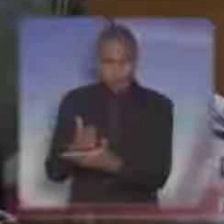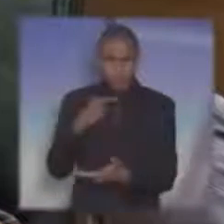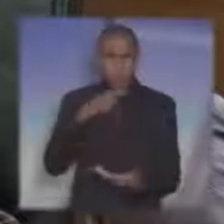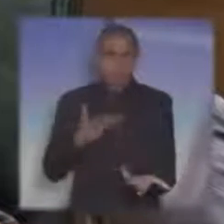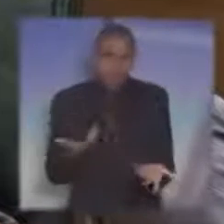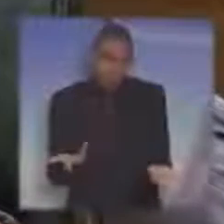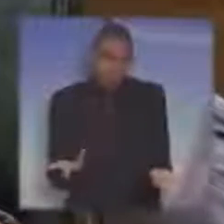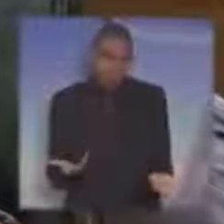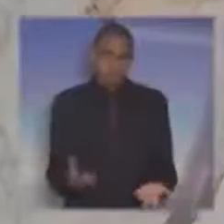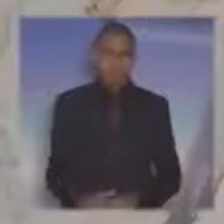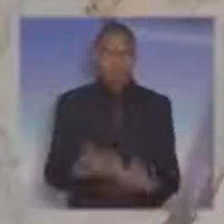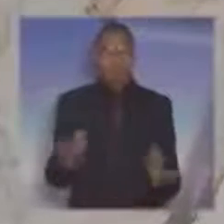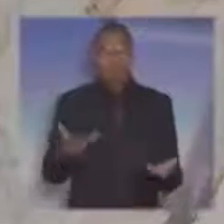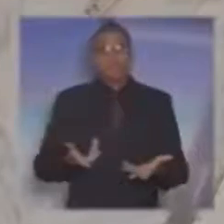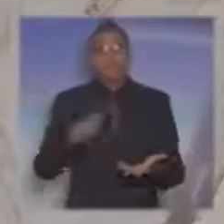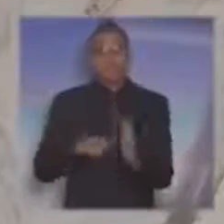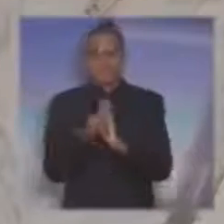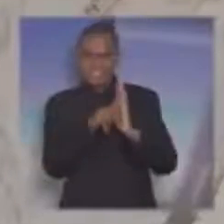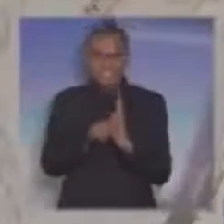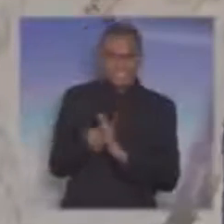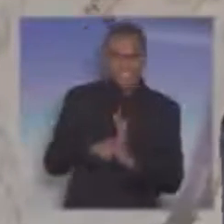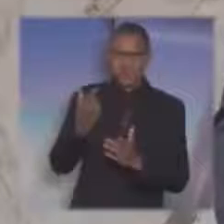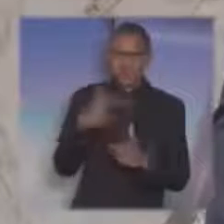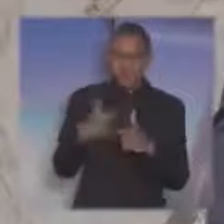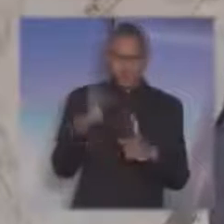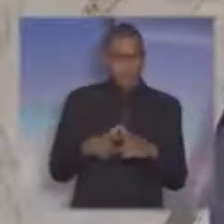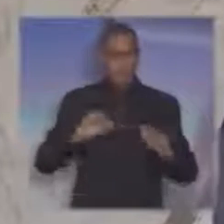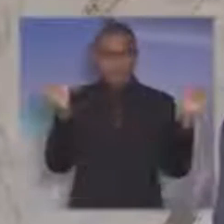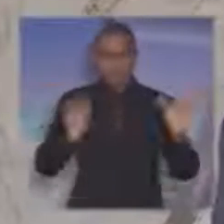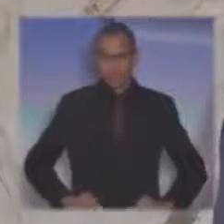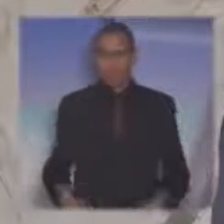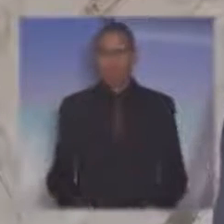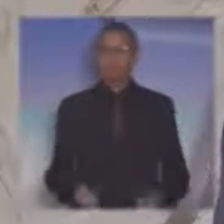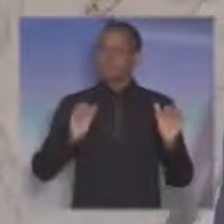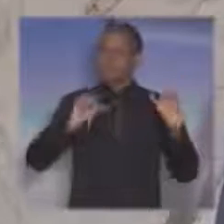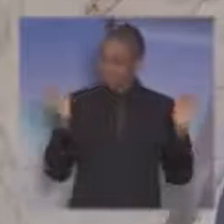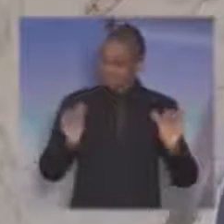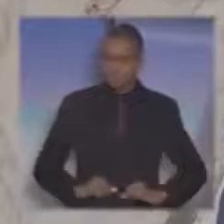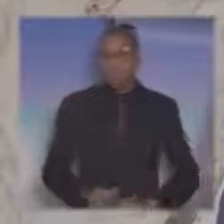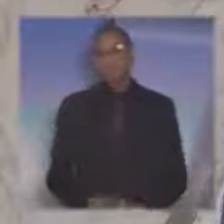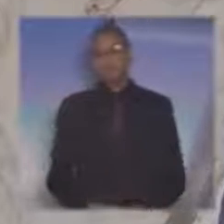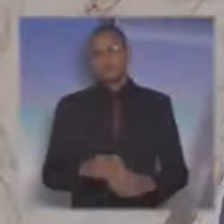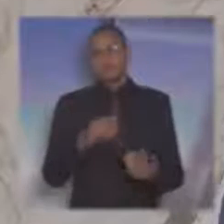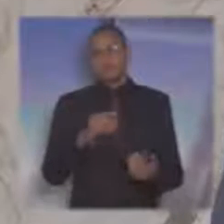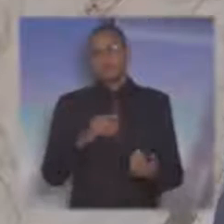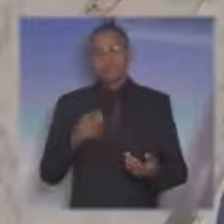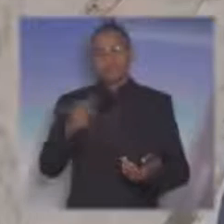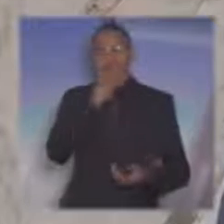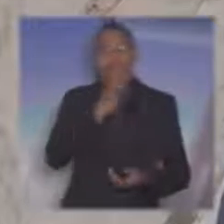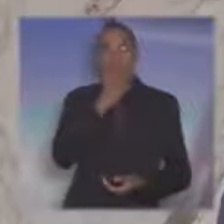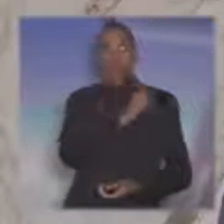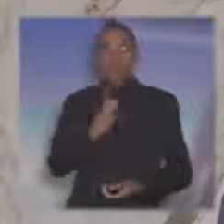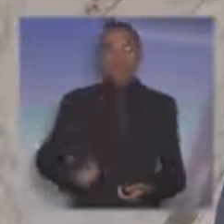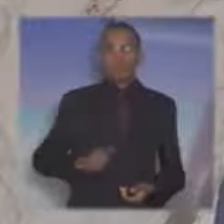é que nós estamos passando por uma crise fiscal uma crise fiscal governador diz aos quatro ventos